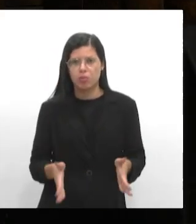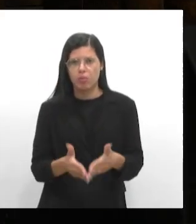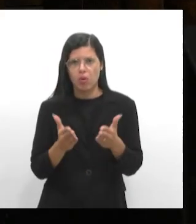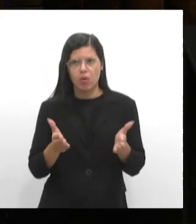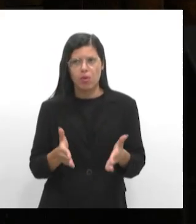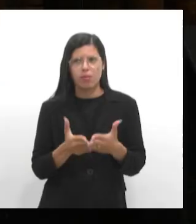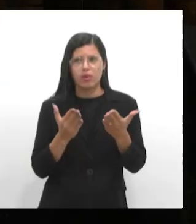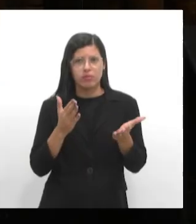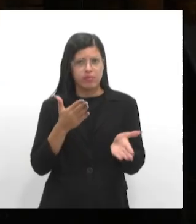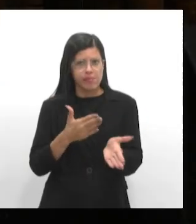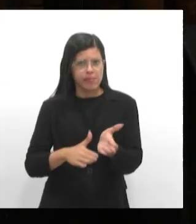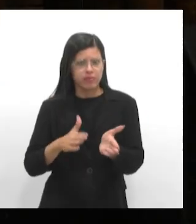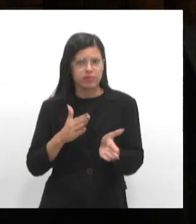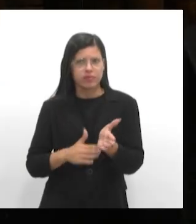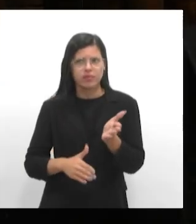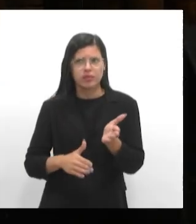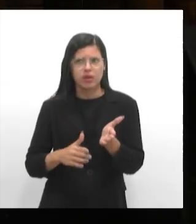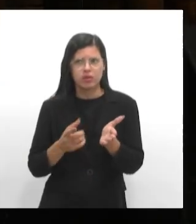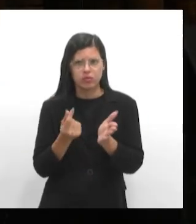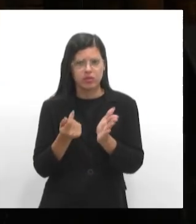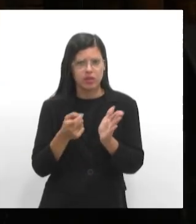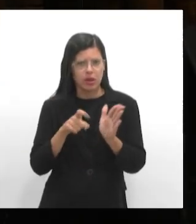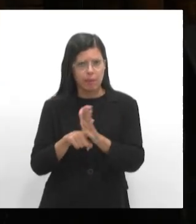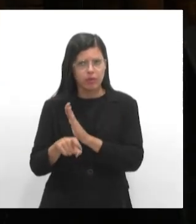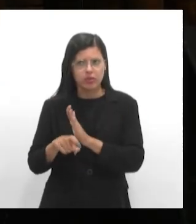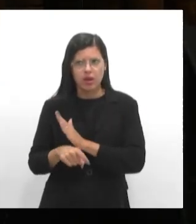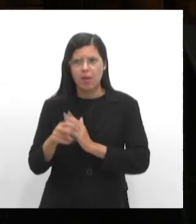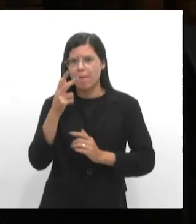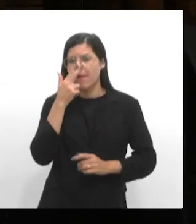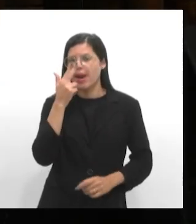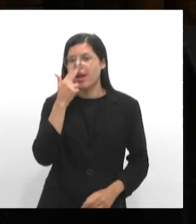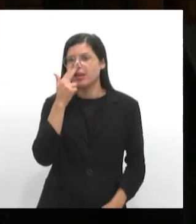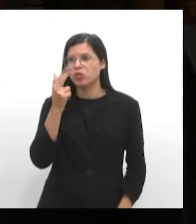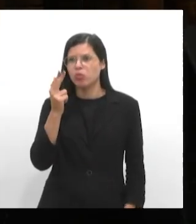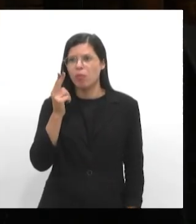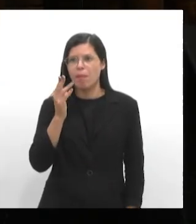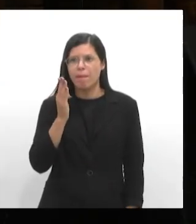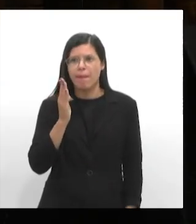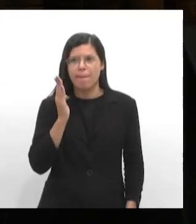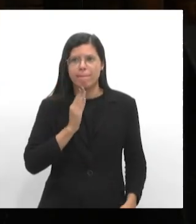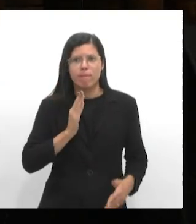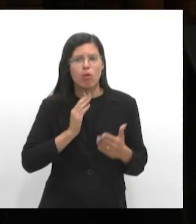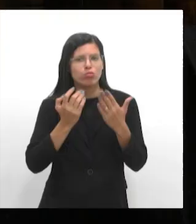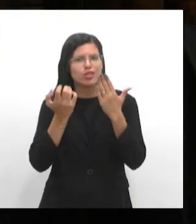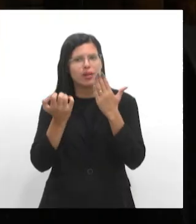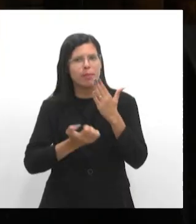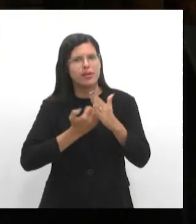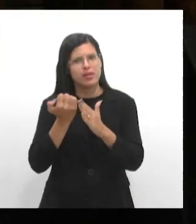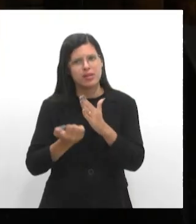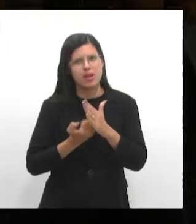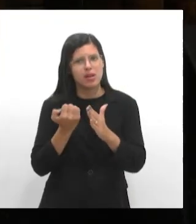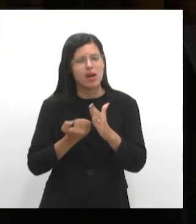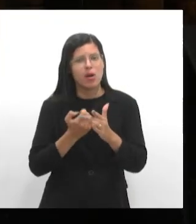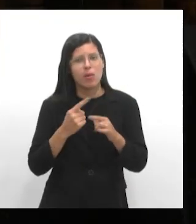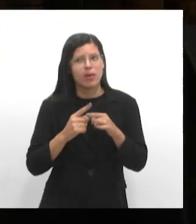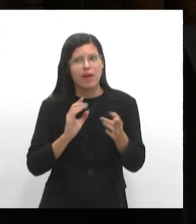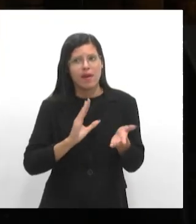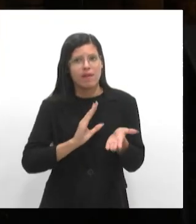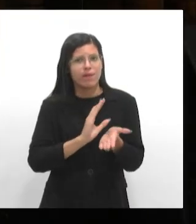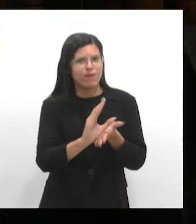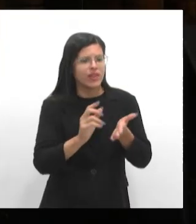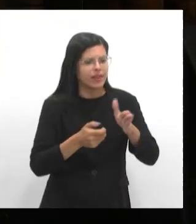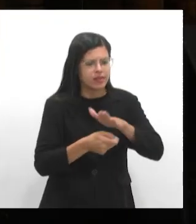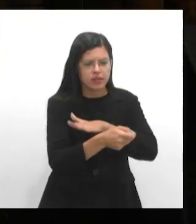gastos tributários parecem uma bolsa empresarial, porque é financiando quem já tem